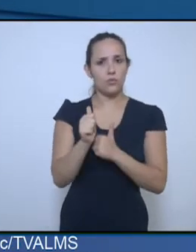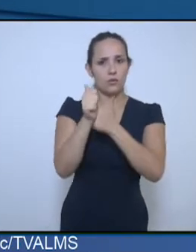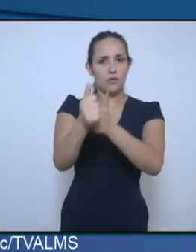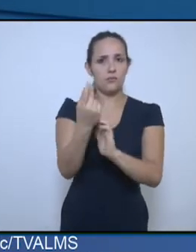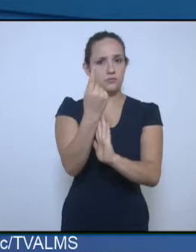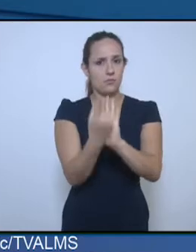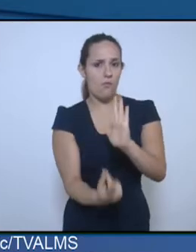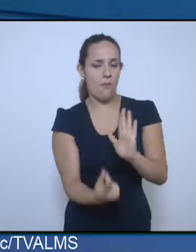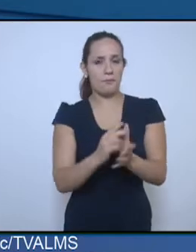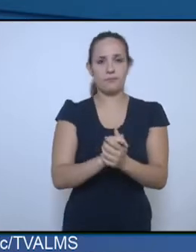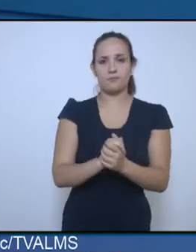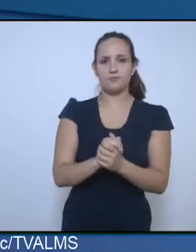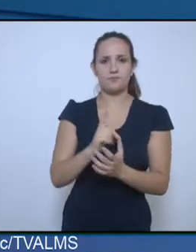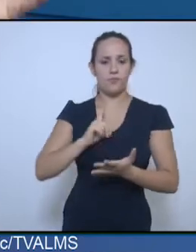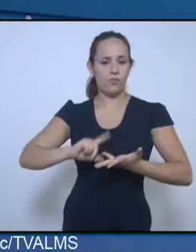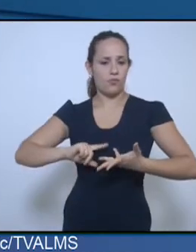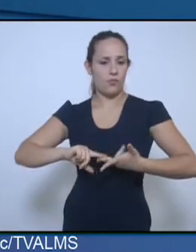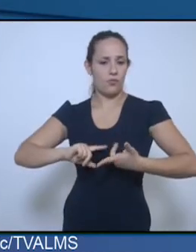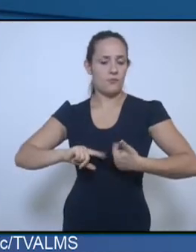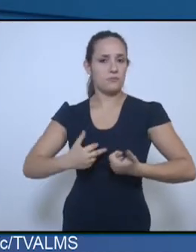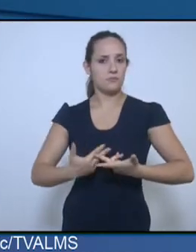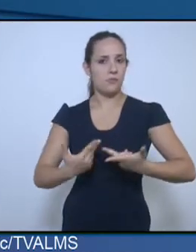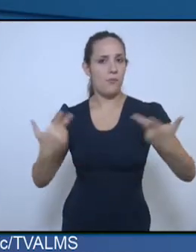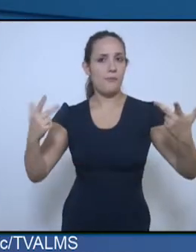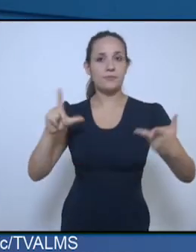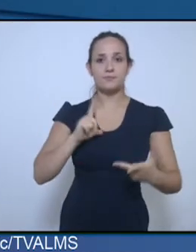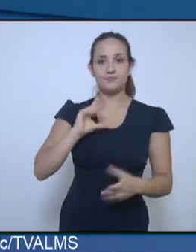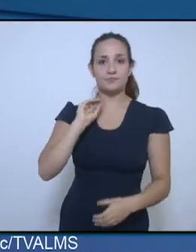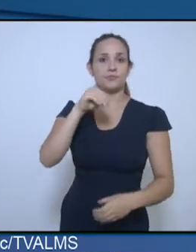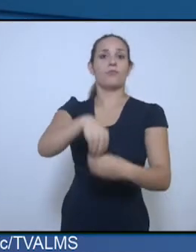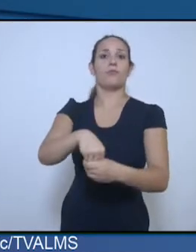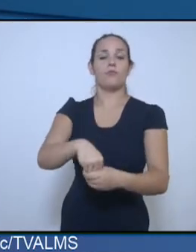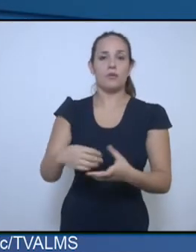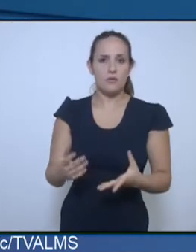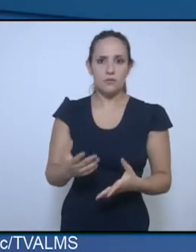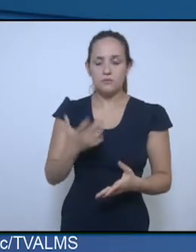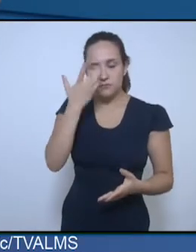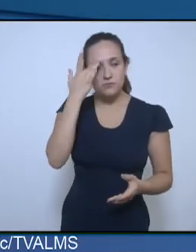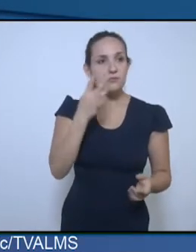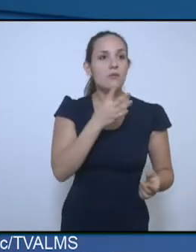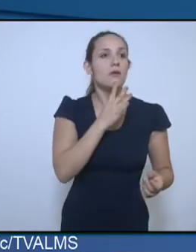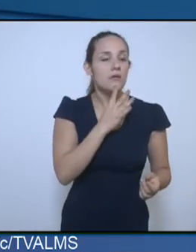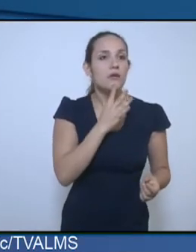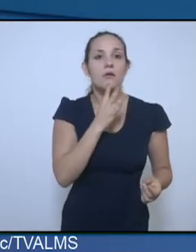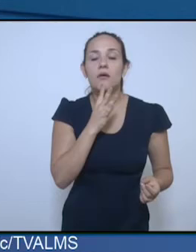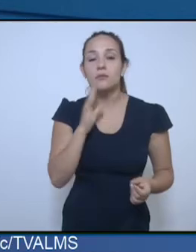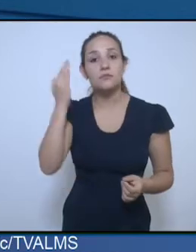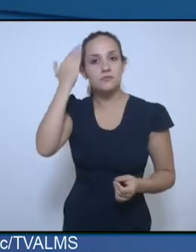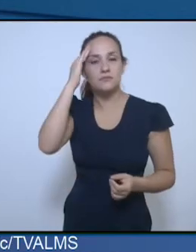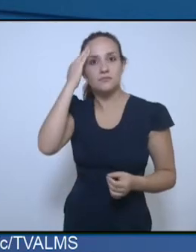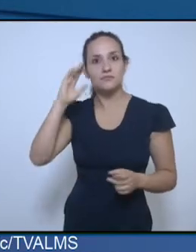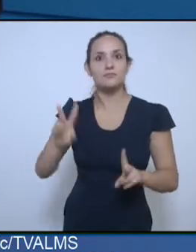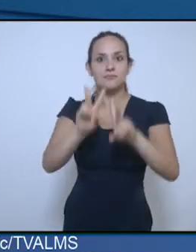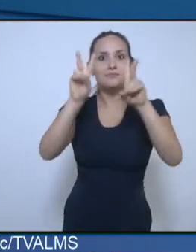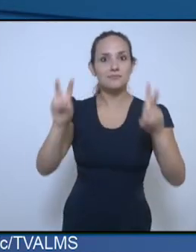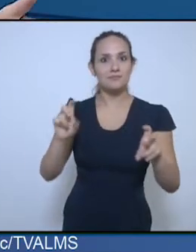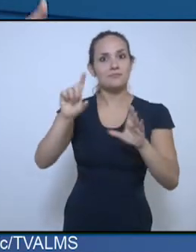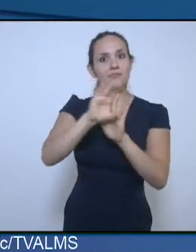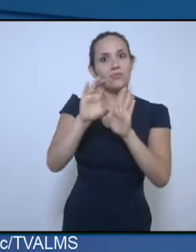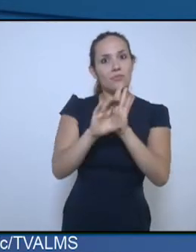Eficácia Legislativa, as outras comissões de méritos que tem na casa, para que as crianças possam ter aulas de